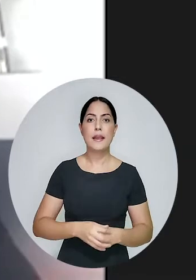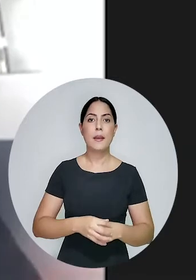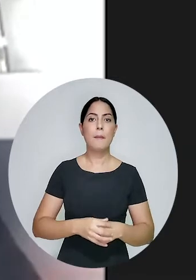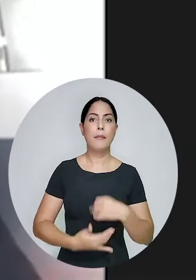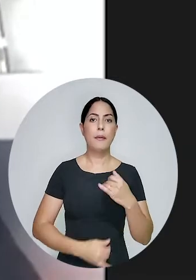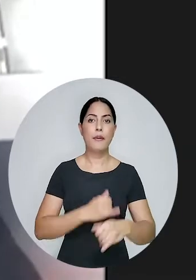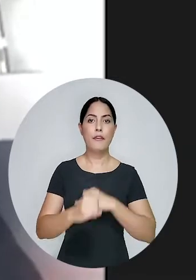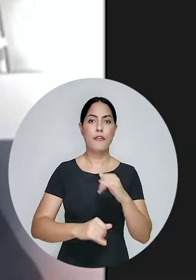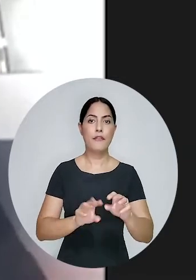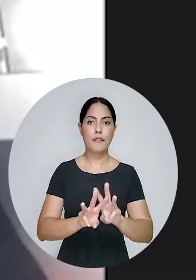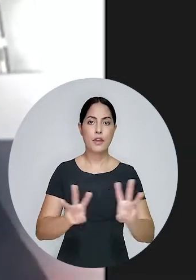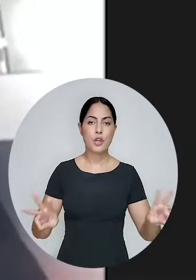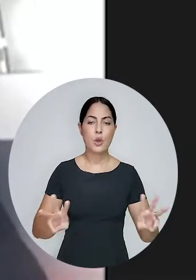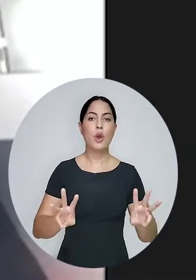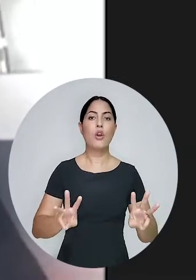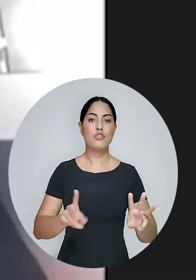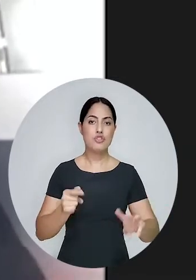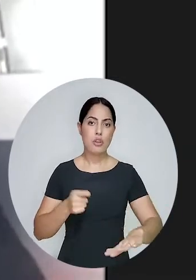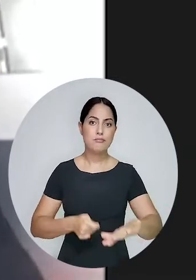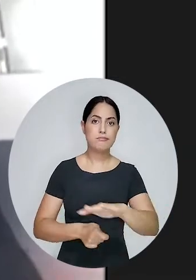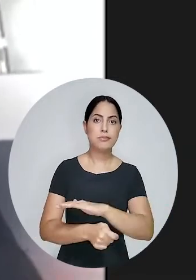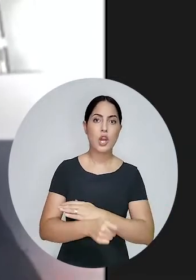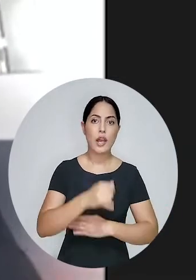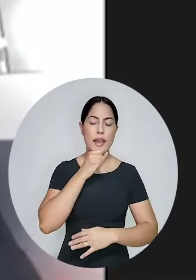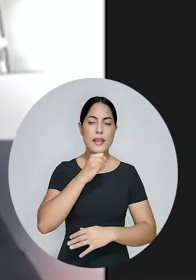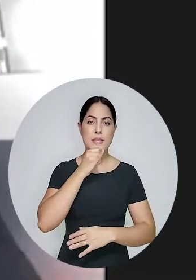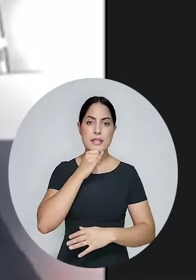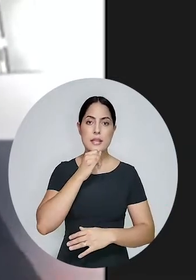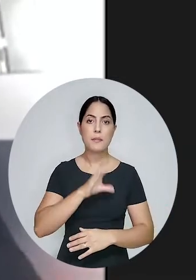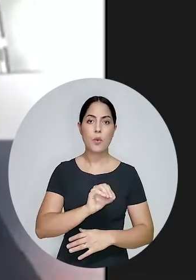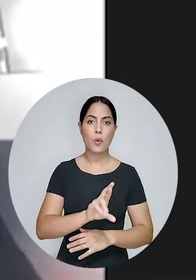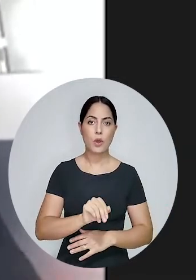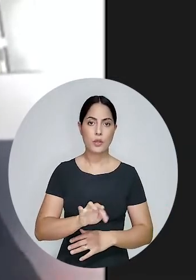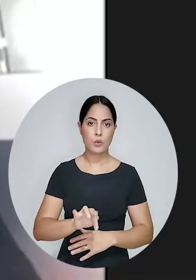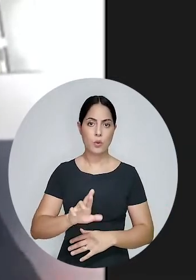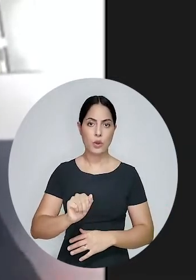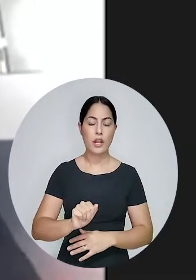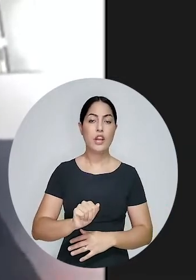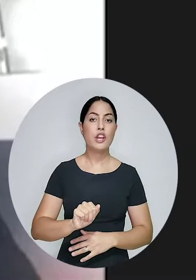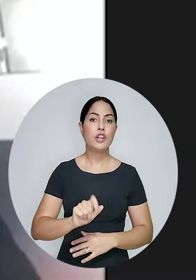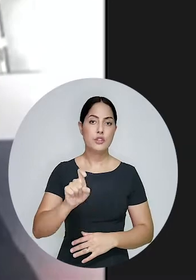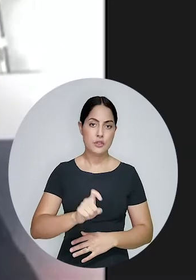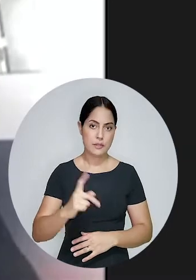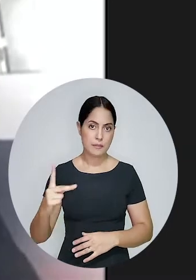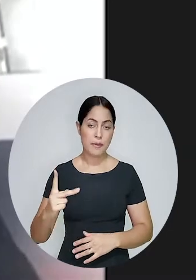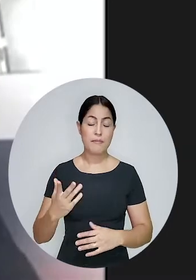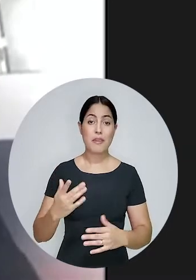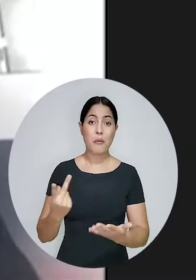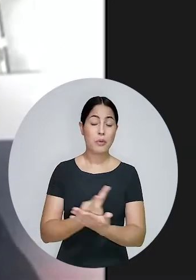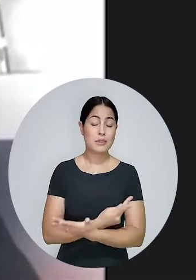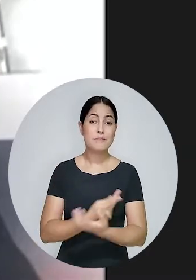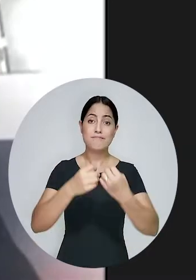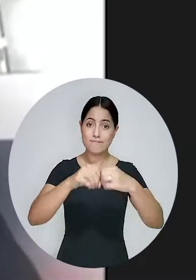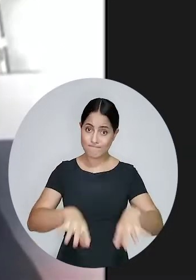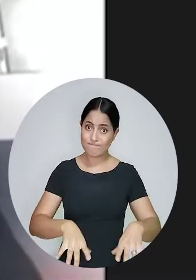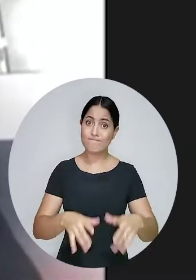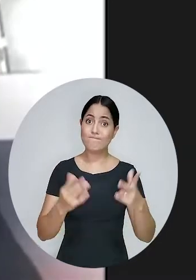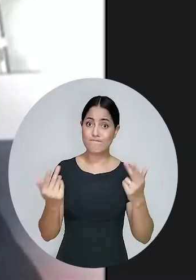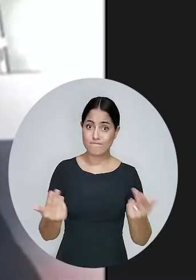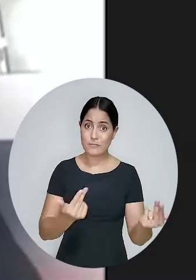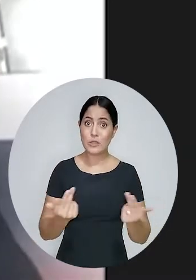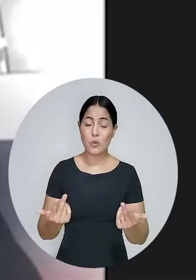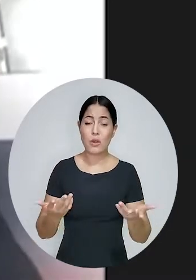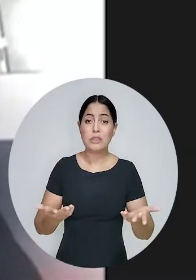você pode ser prejudicado também. Então, assim, e todas as companhias abertas que deixam